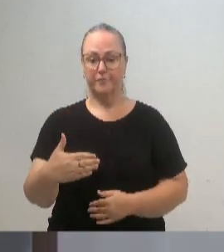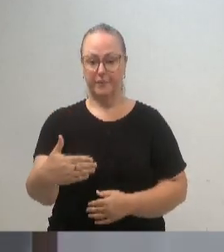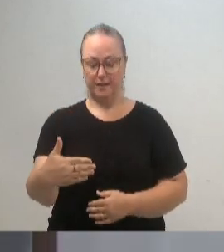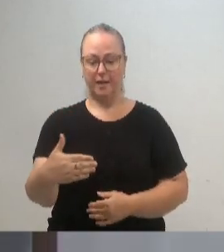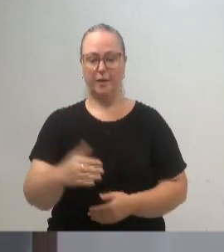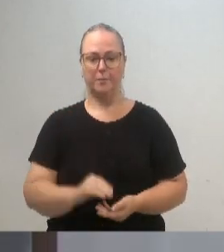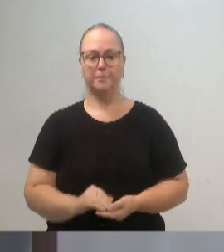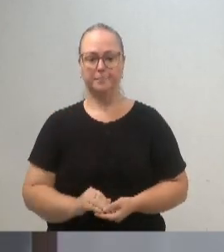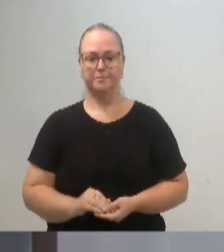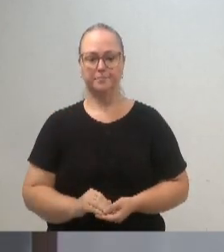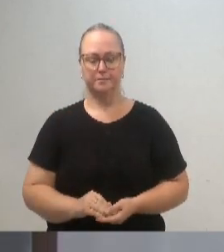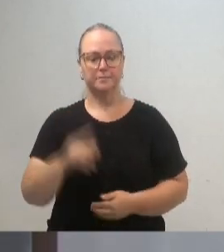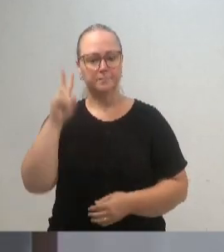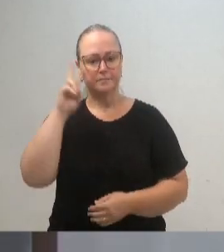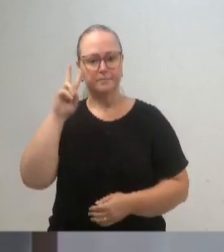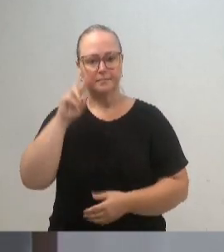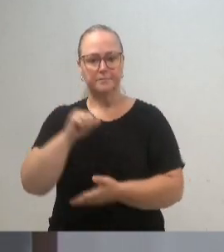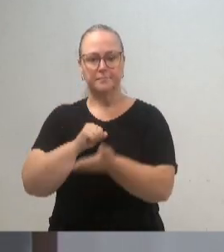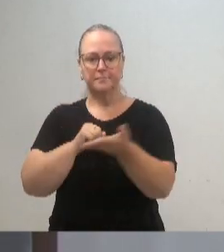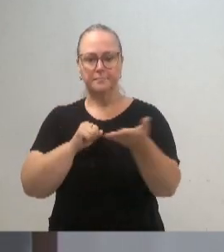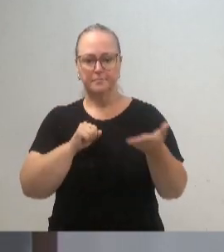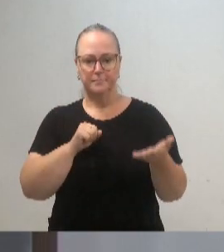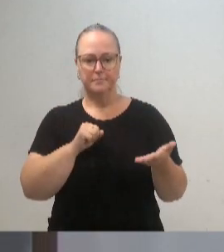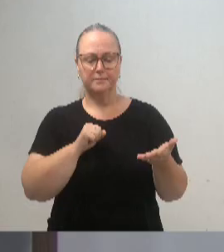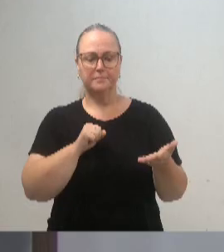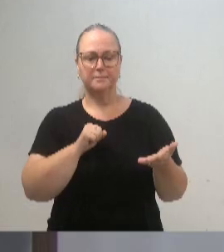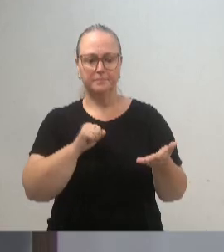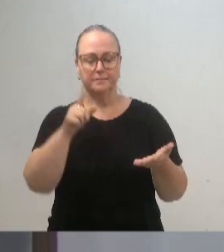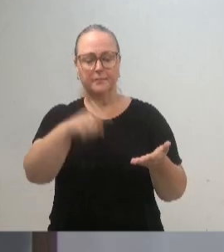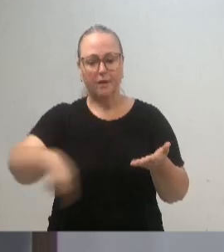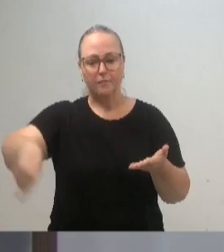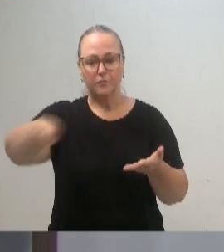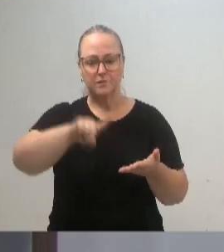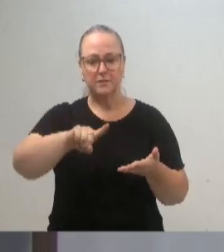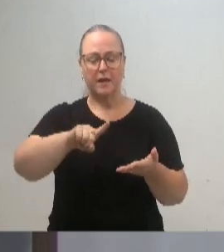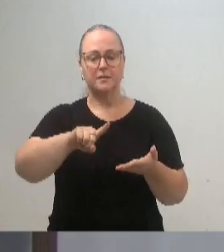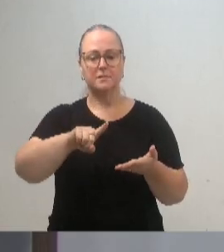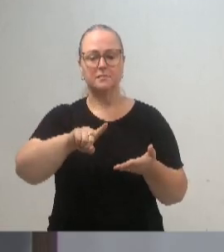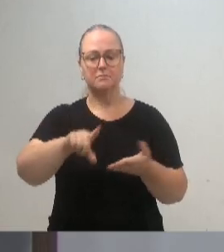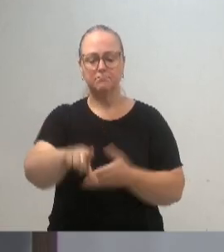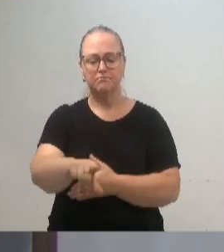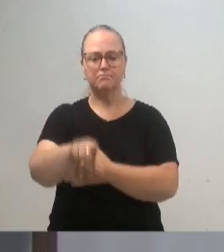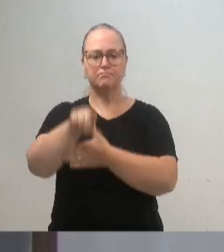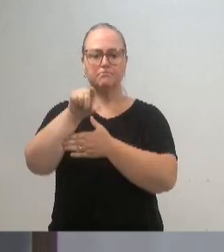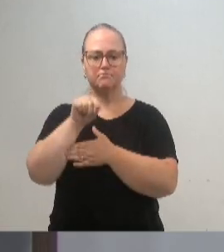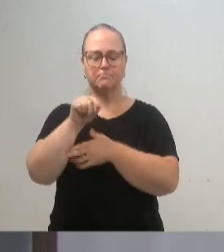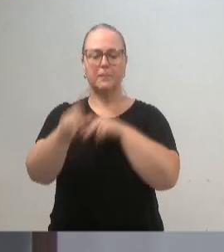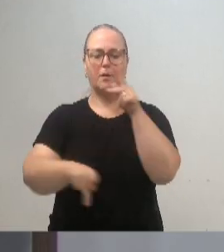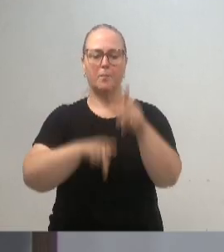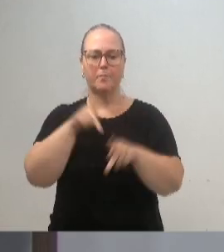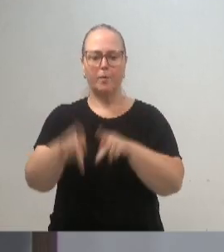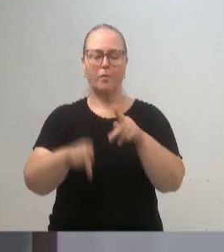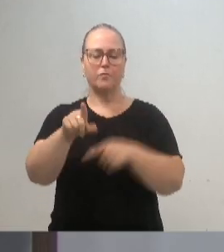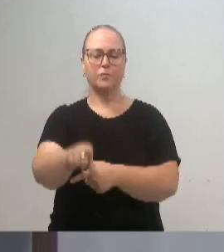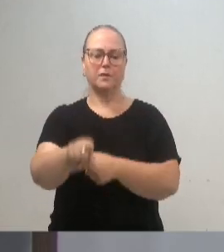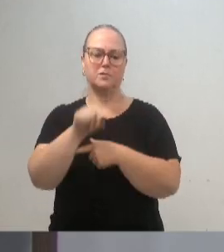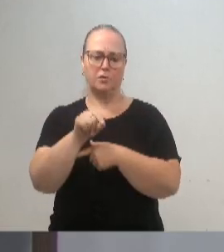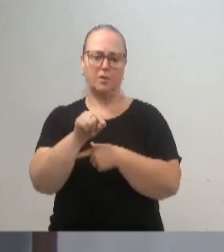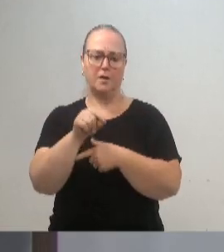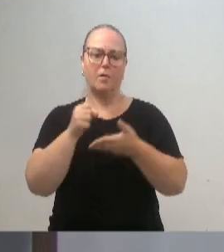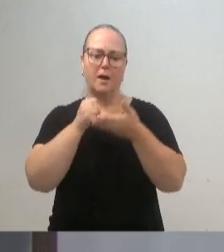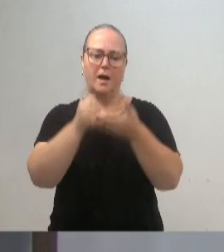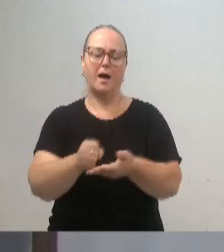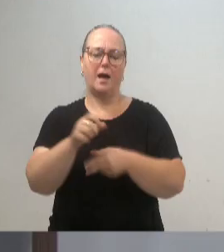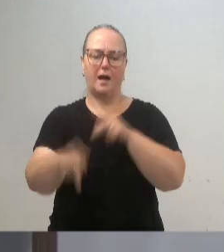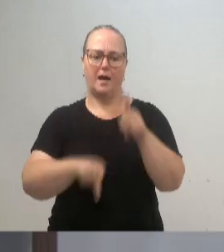quero lembrar os senhores vereadores que os senhores foram eleitos pelo povo para trabalhar para o povo. E